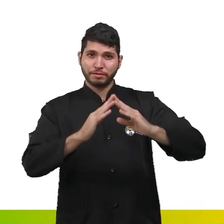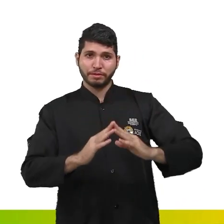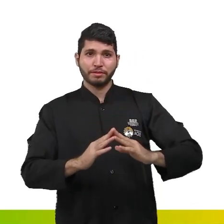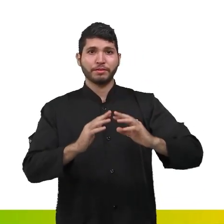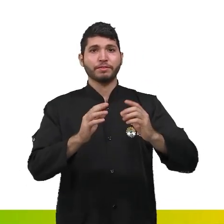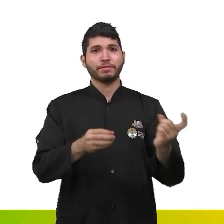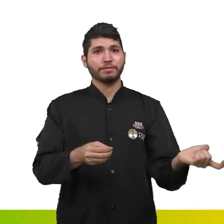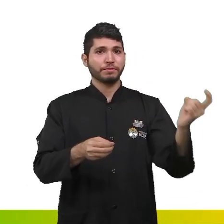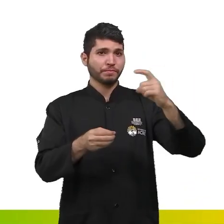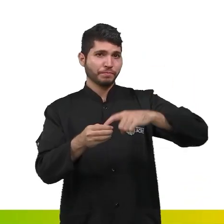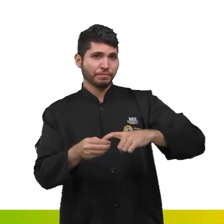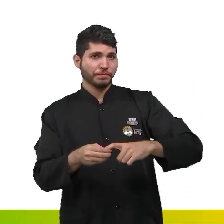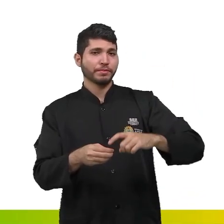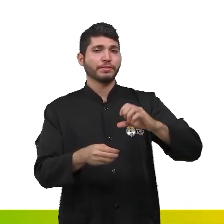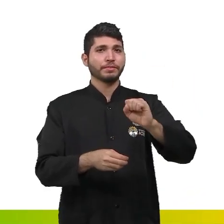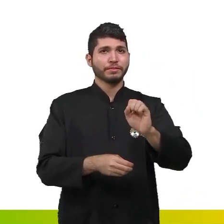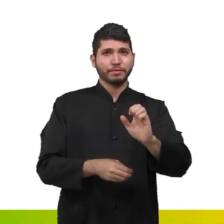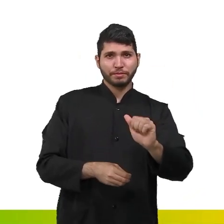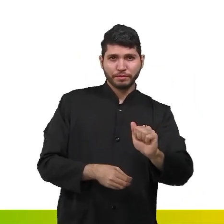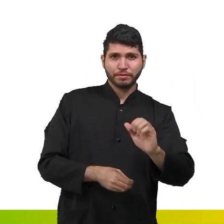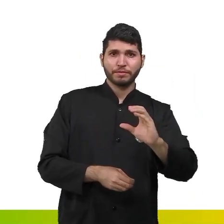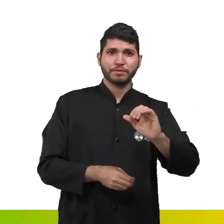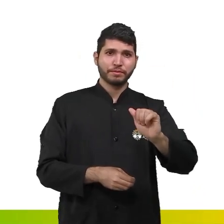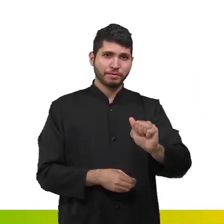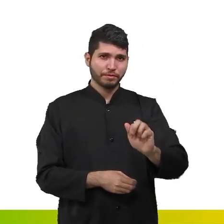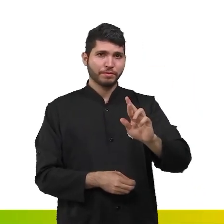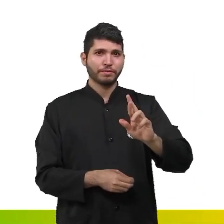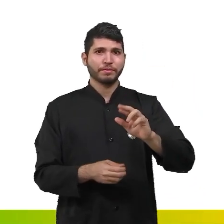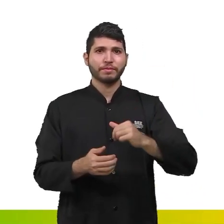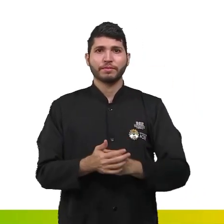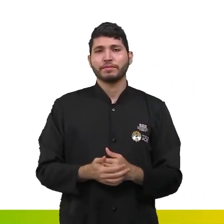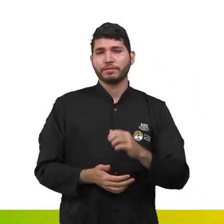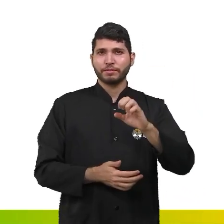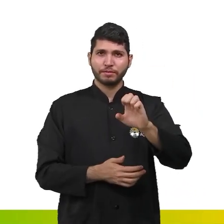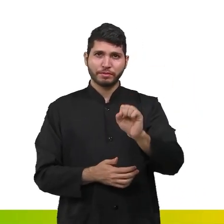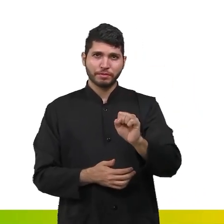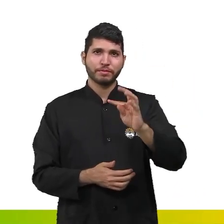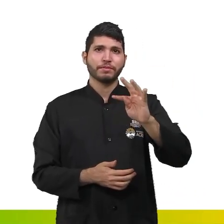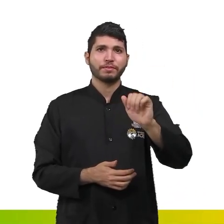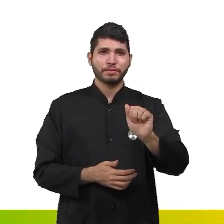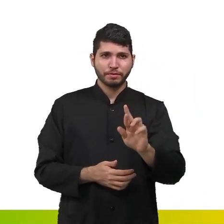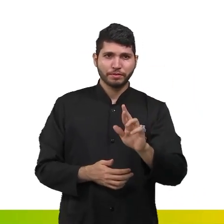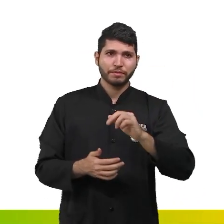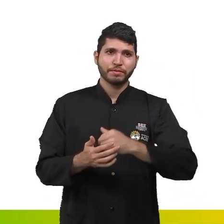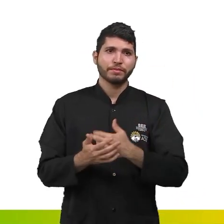estar. Vamos preencher o texto. Quando Miriam,